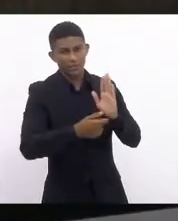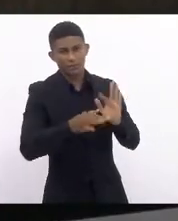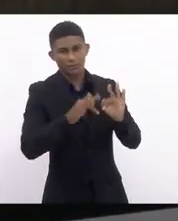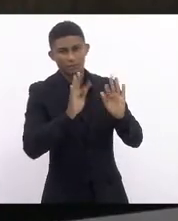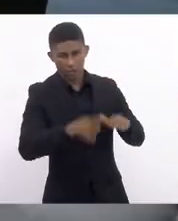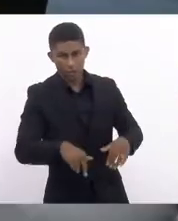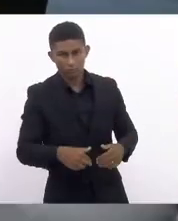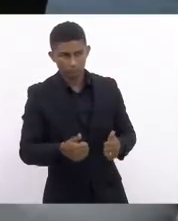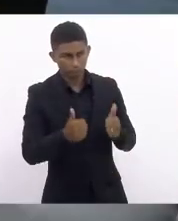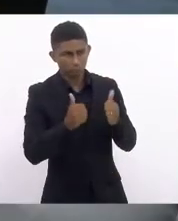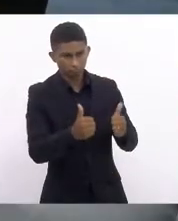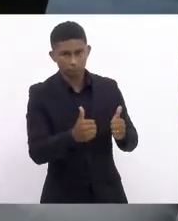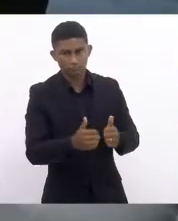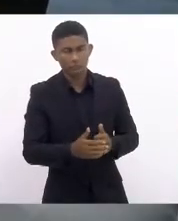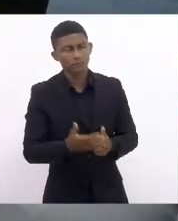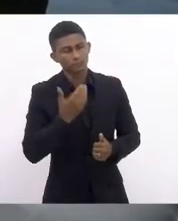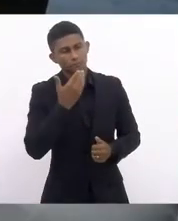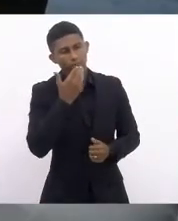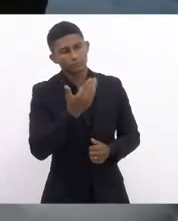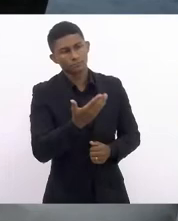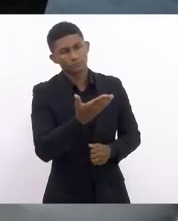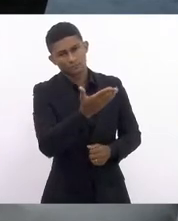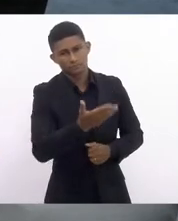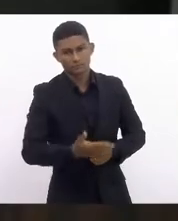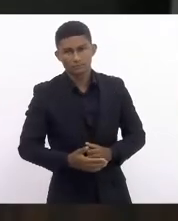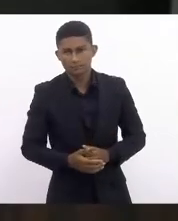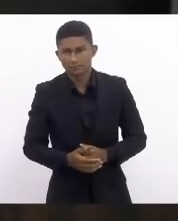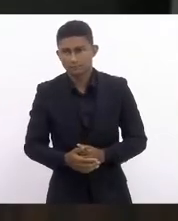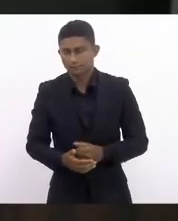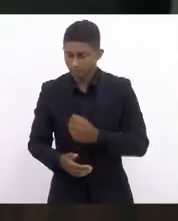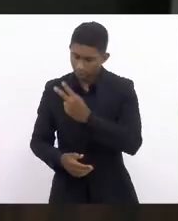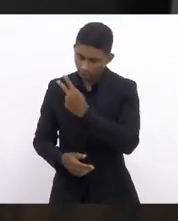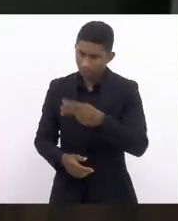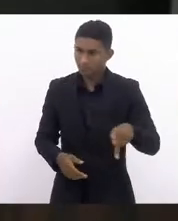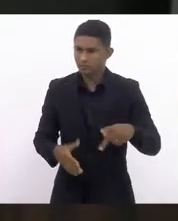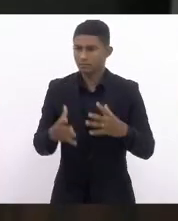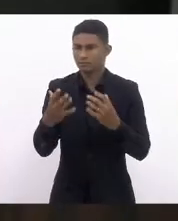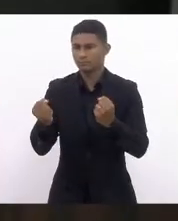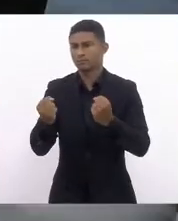presidente. Solicitando a Vossa Excelência. Que a presidência defere.